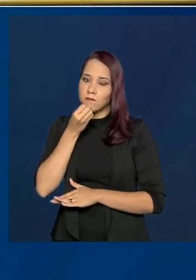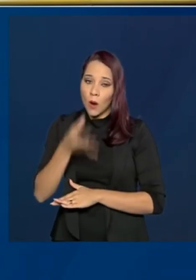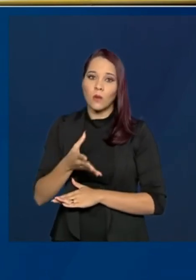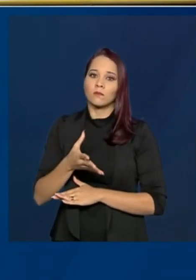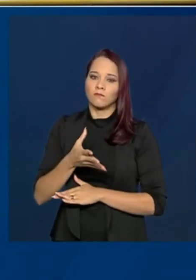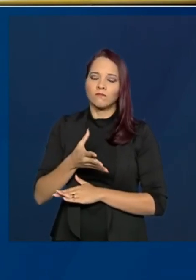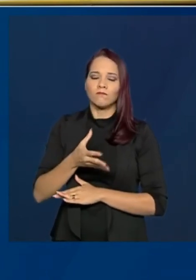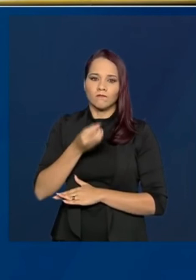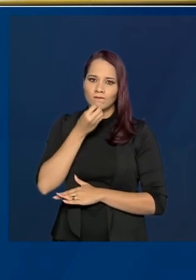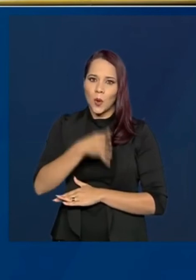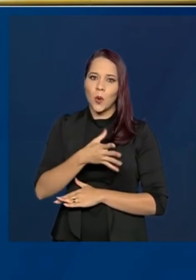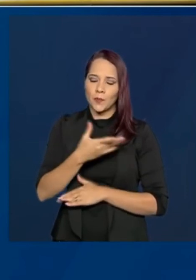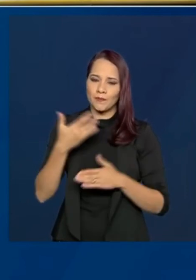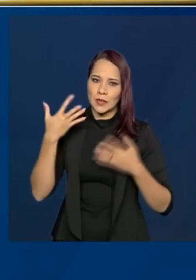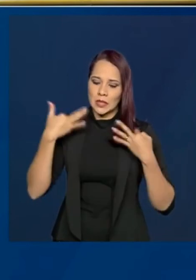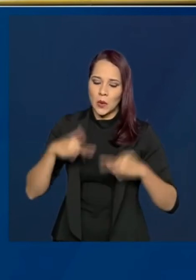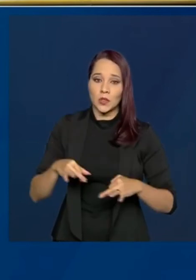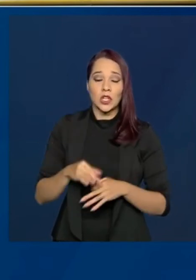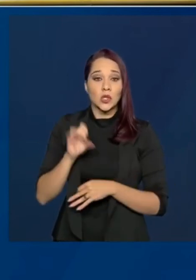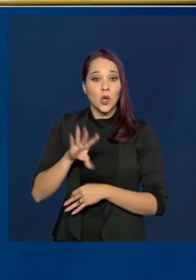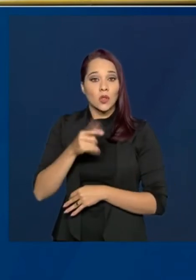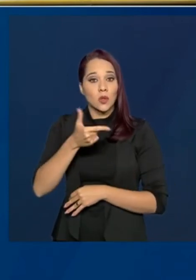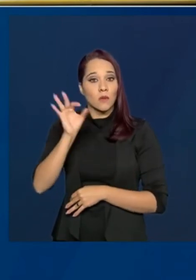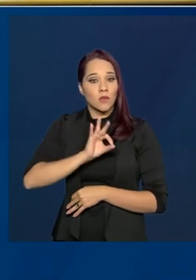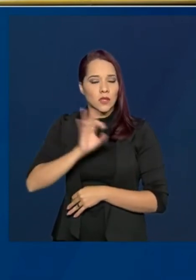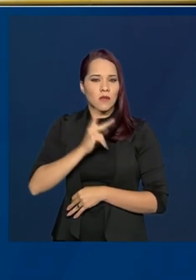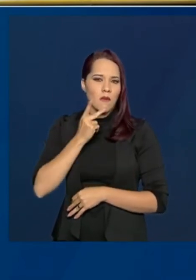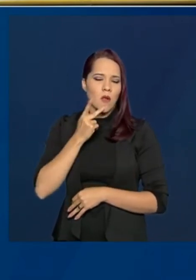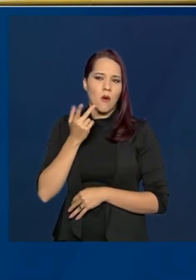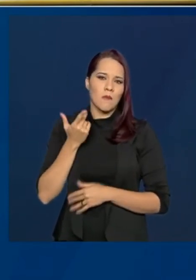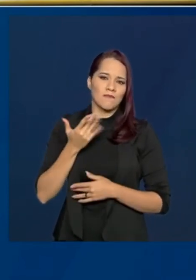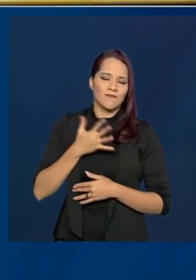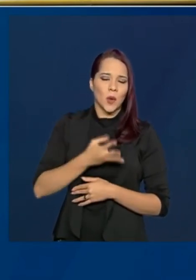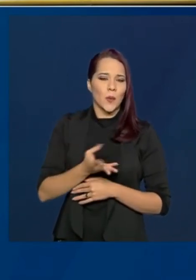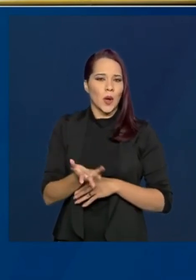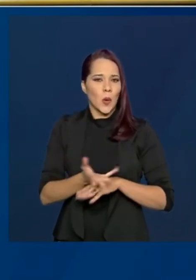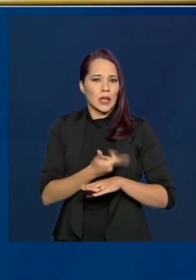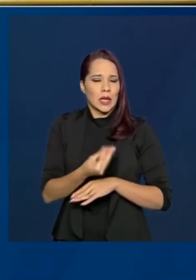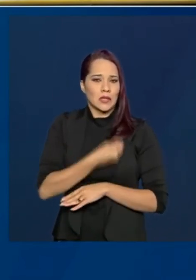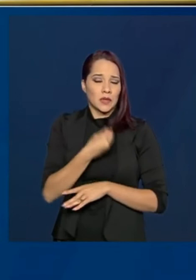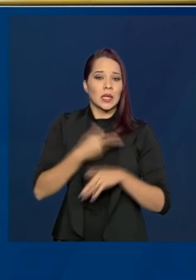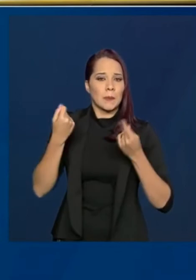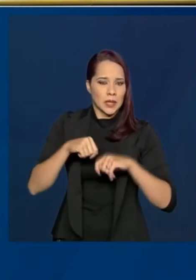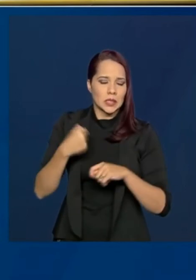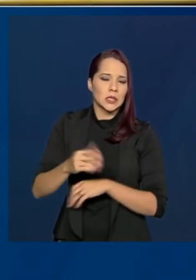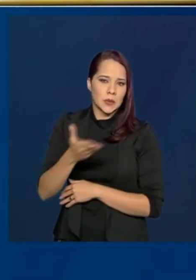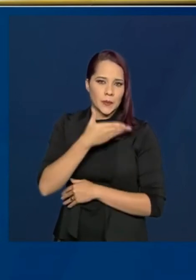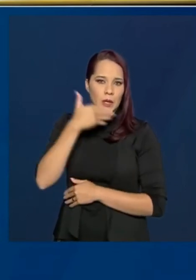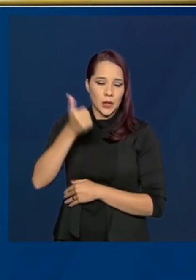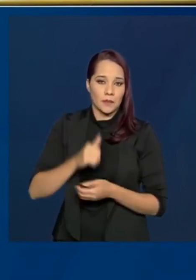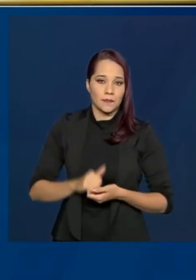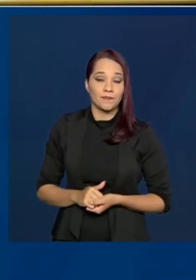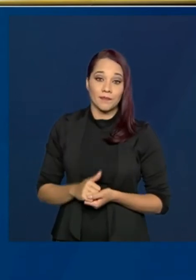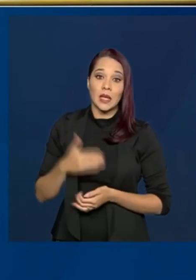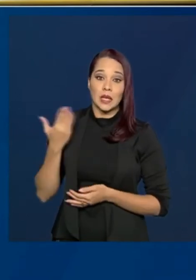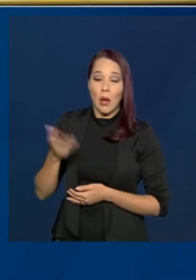bons. E apenas 2% relatava um aspecto de qualidade de vida que necessitava melhorar. Então,